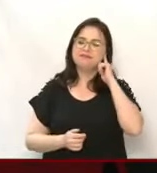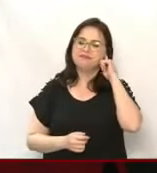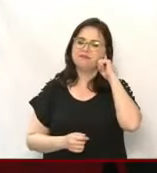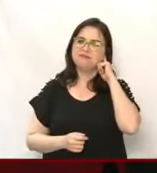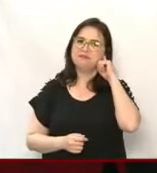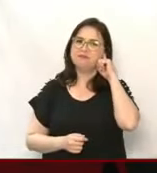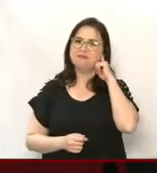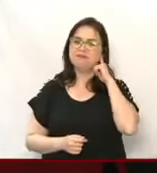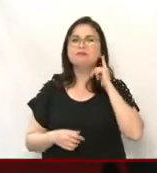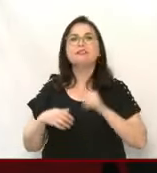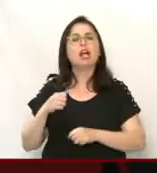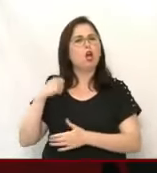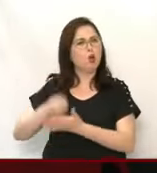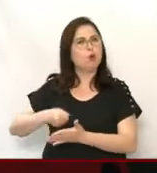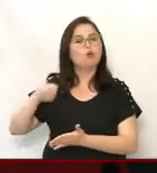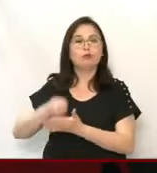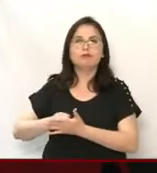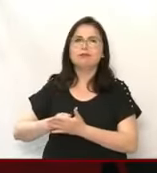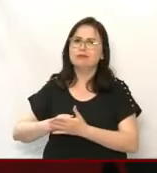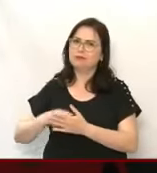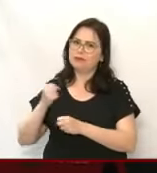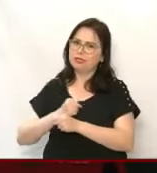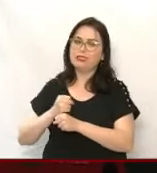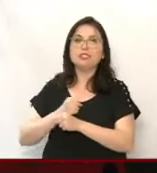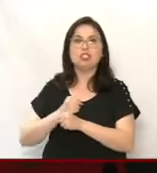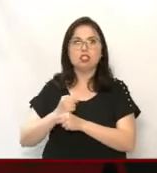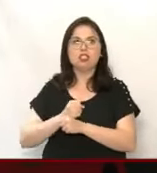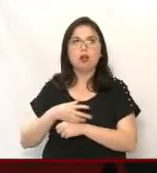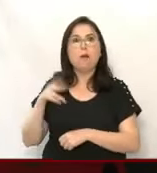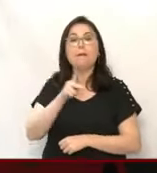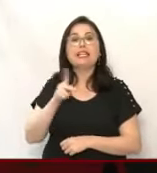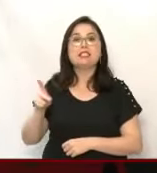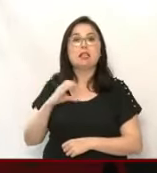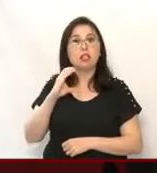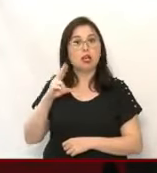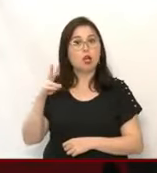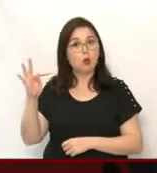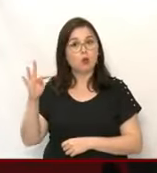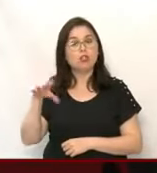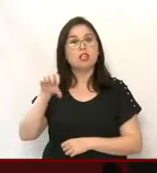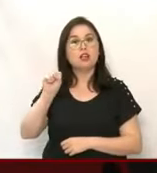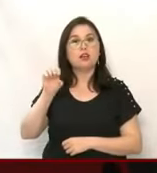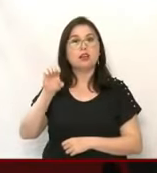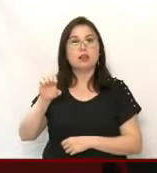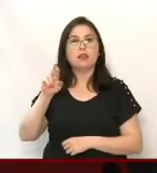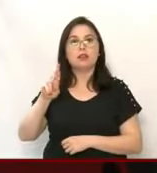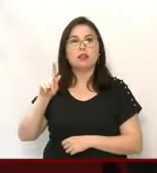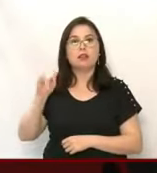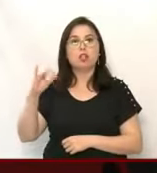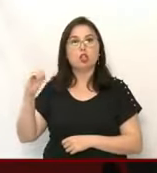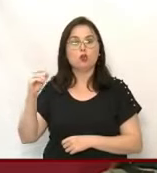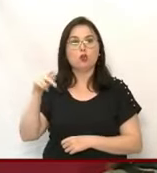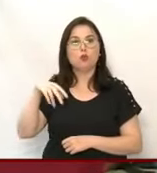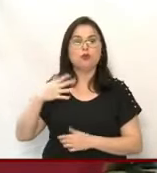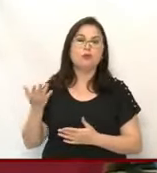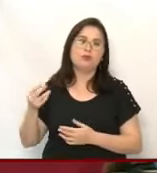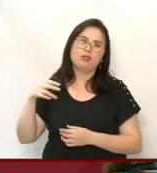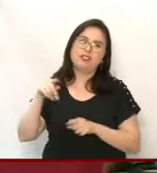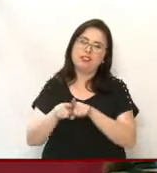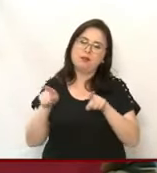contemporâneo na militância, nessa categoria, presidente da CUT, a Gleisi Hoffmann, essa